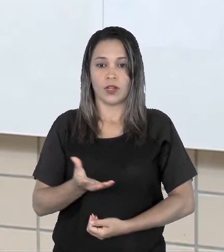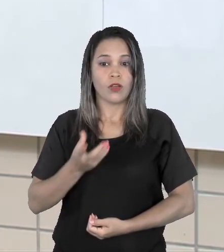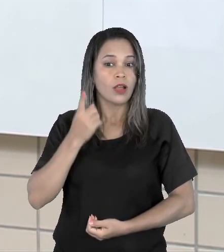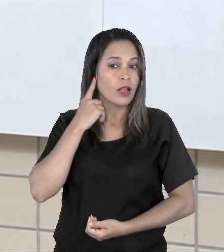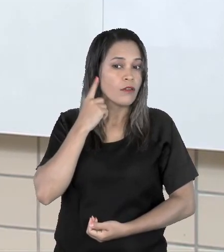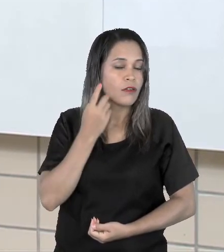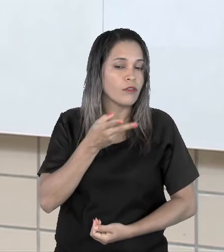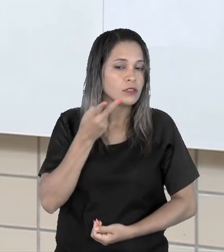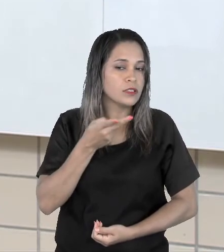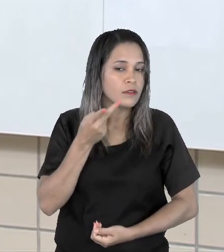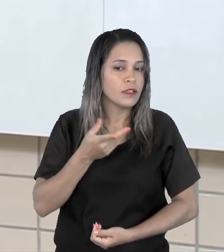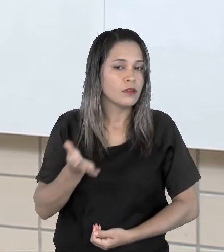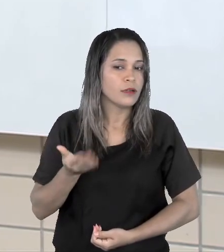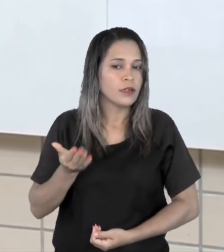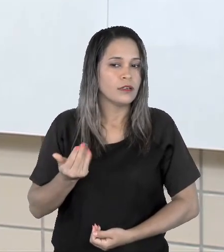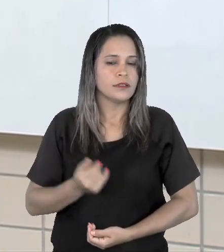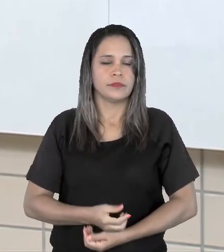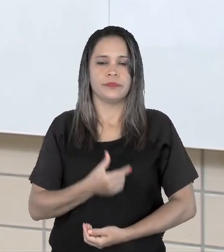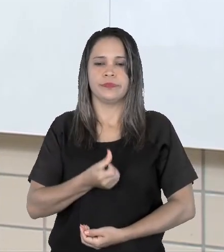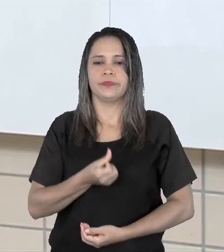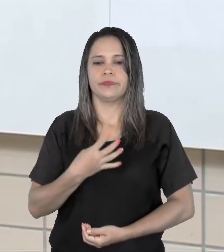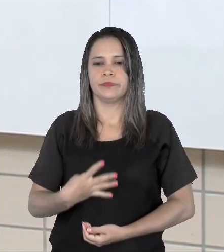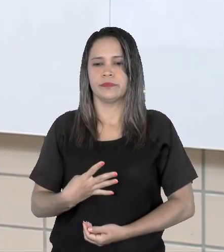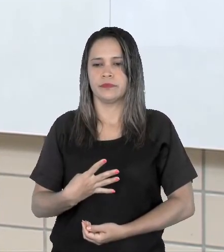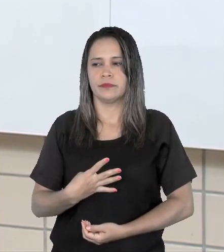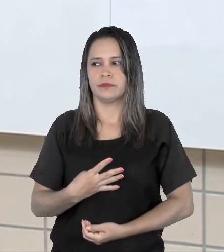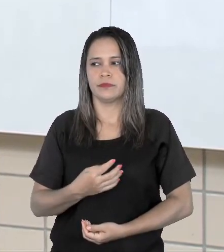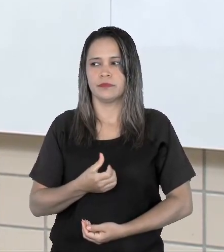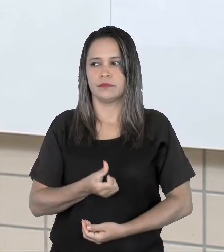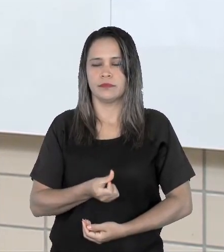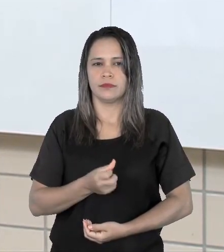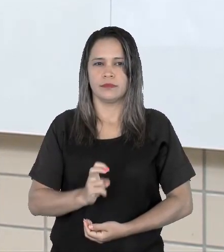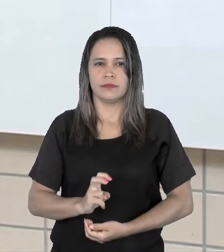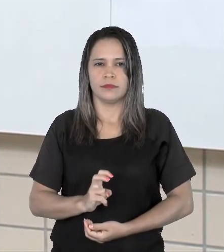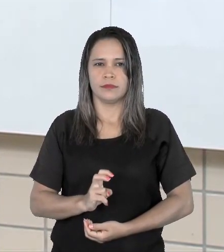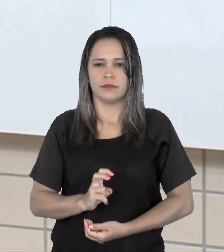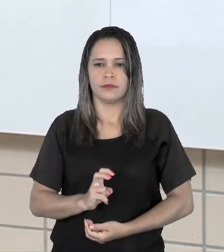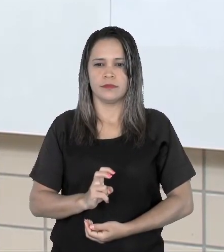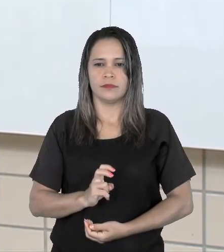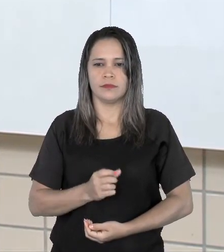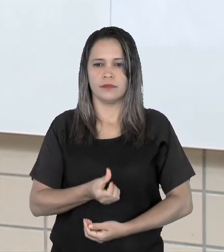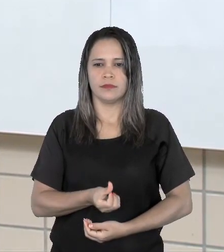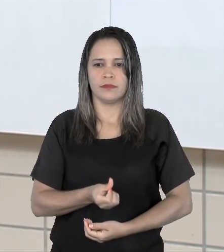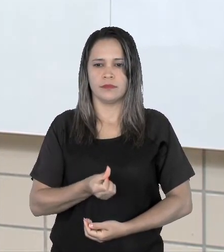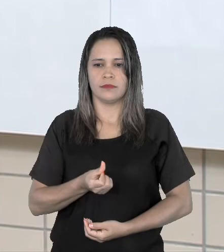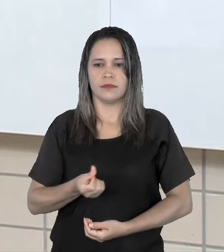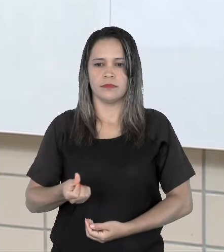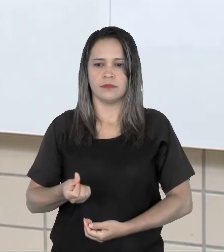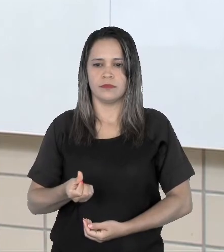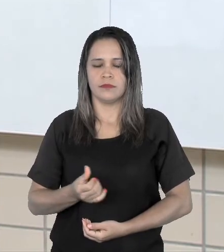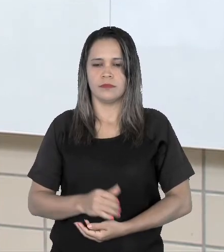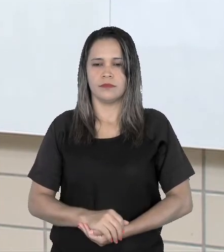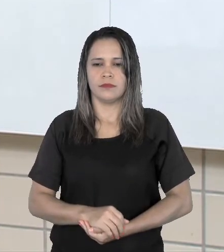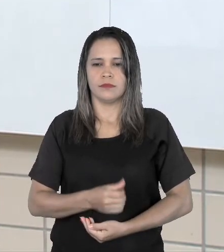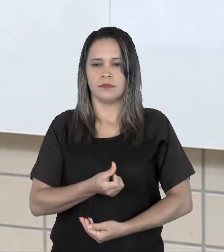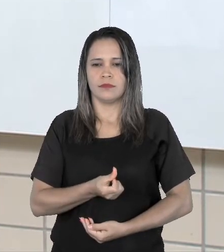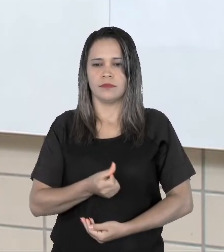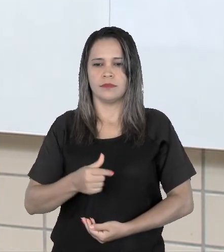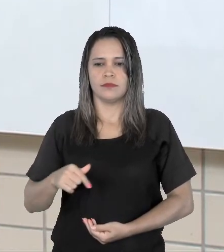as vozes de vocês. 64, 65,